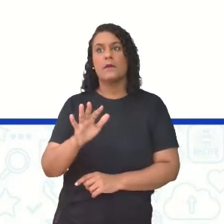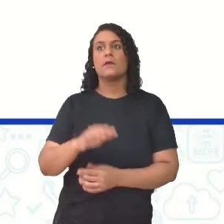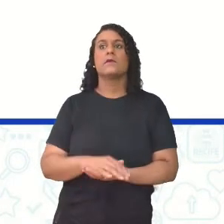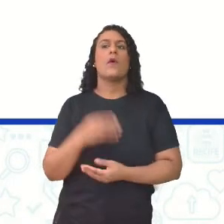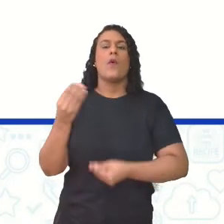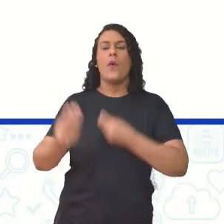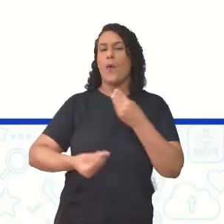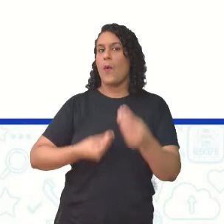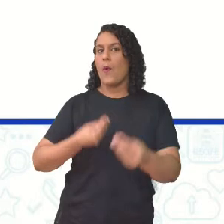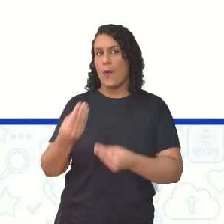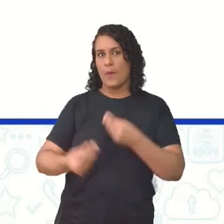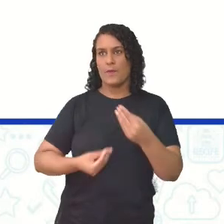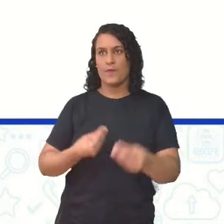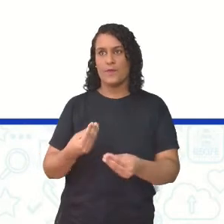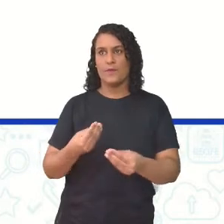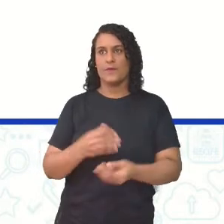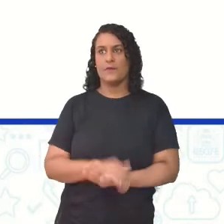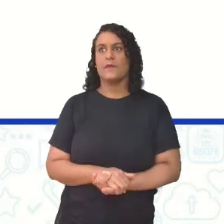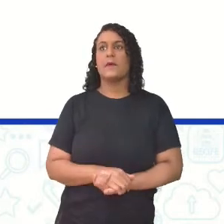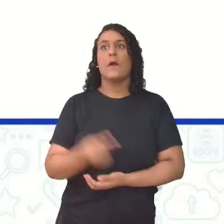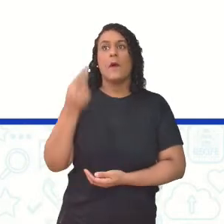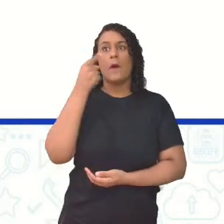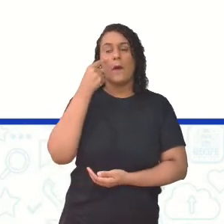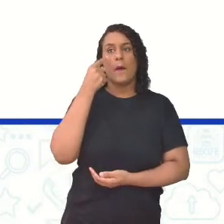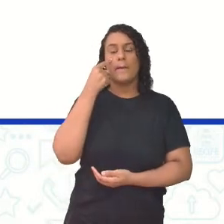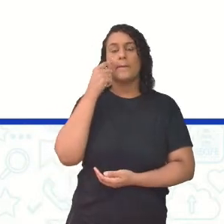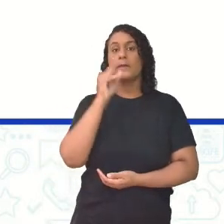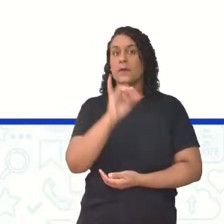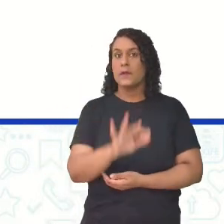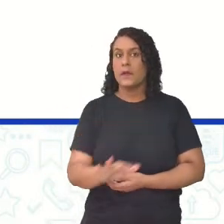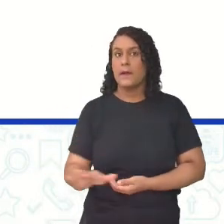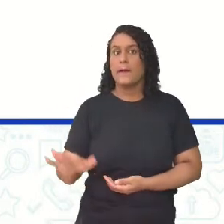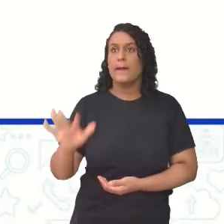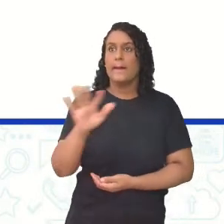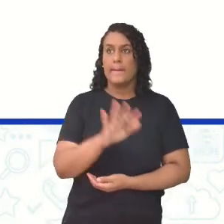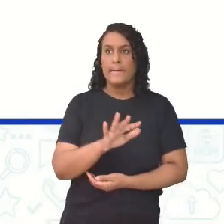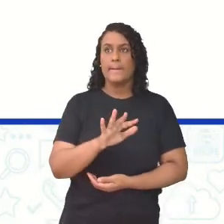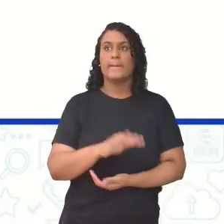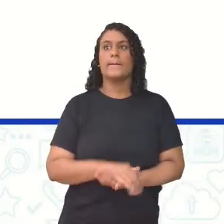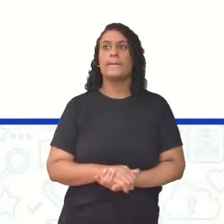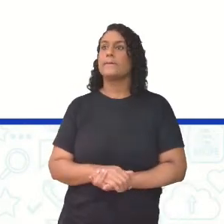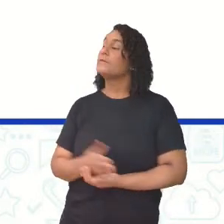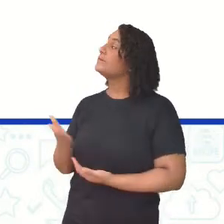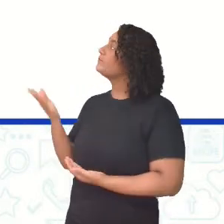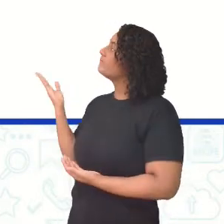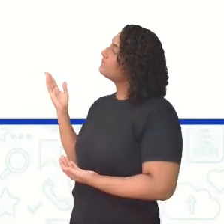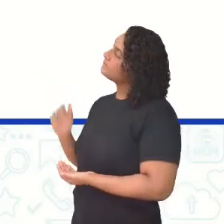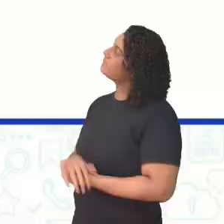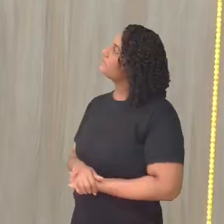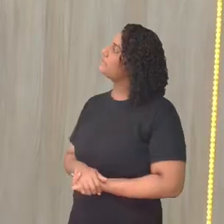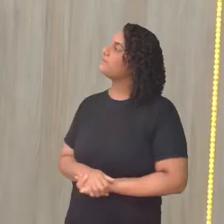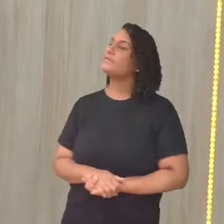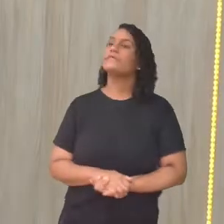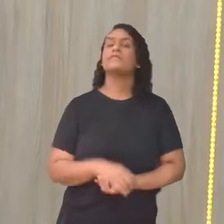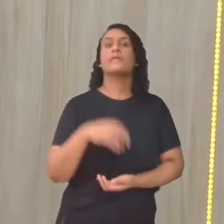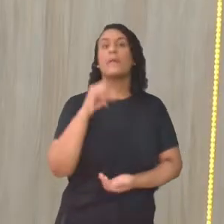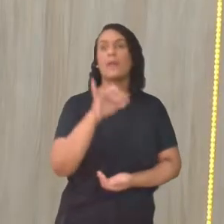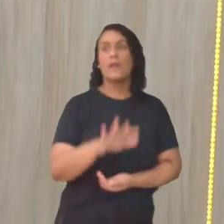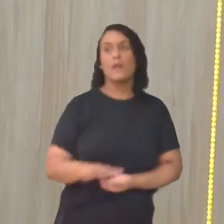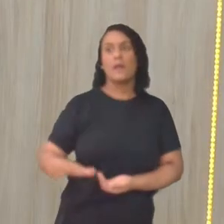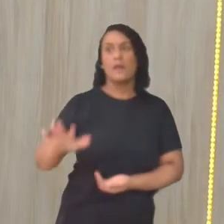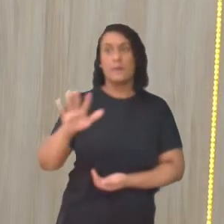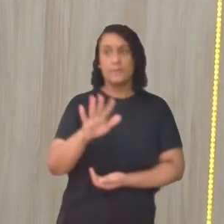que a gente desenvolve? Ó, observa, tem aí a figura aqui específica, ficou aqui em mim, ó, tem uma